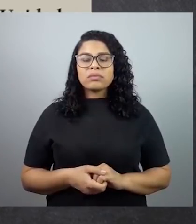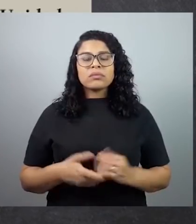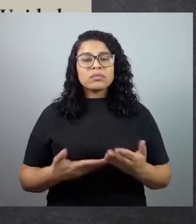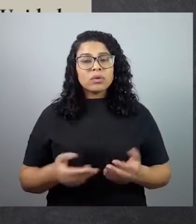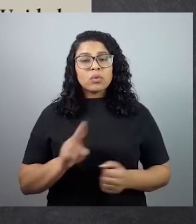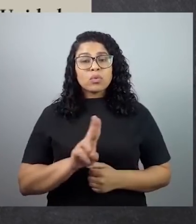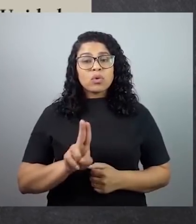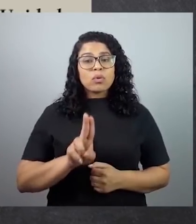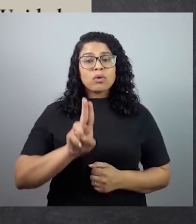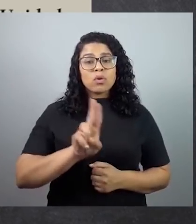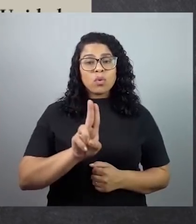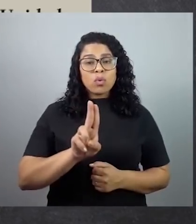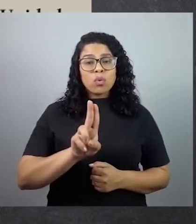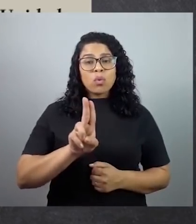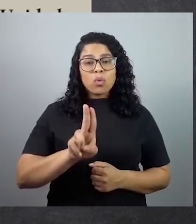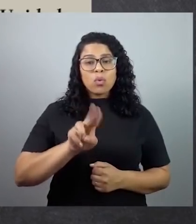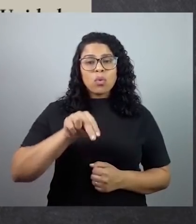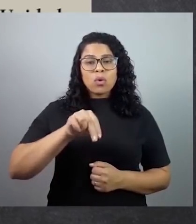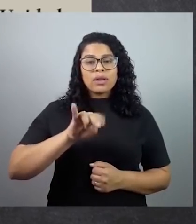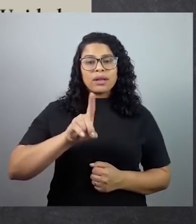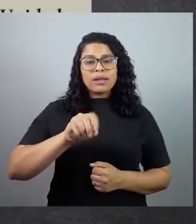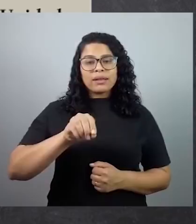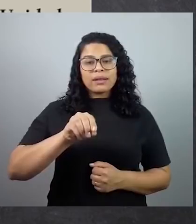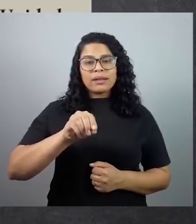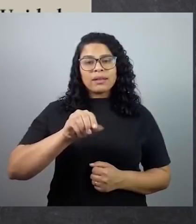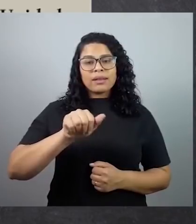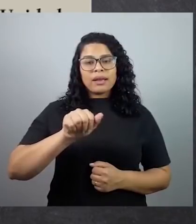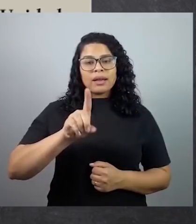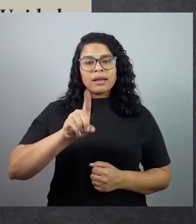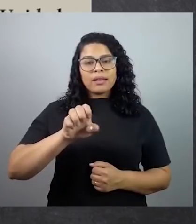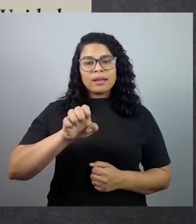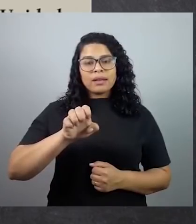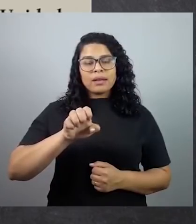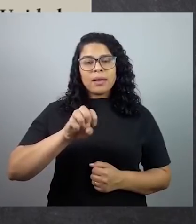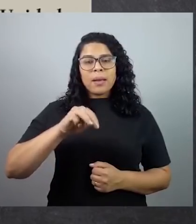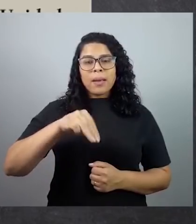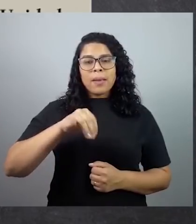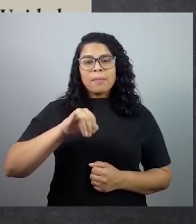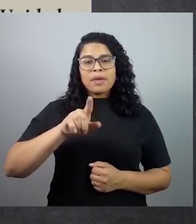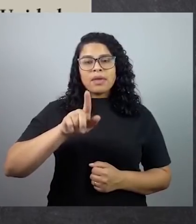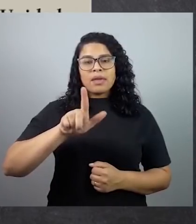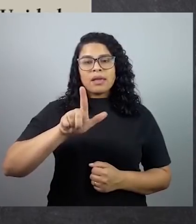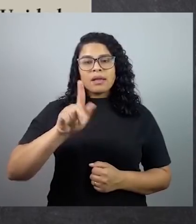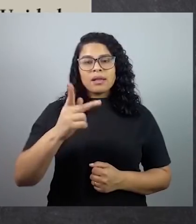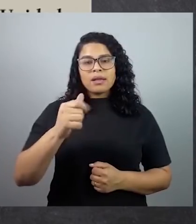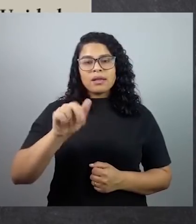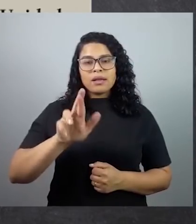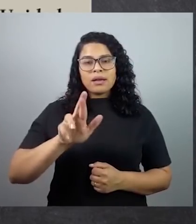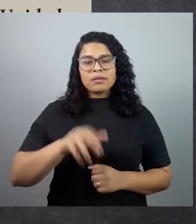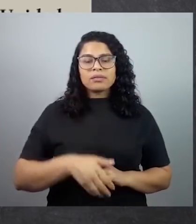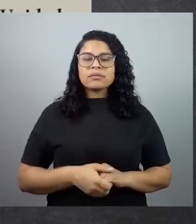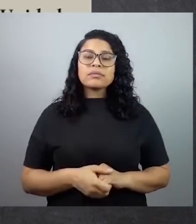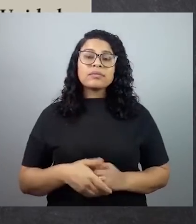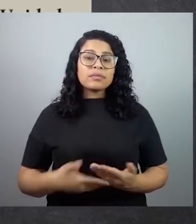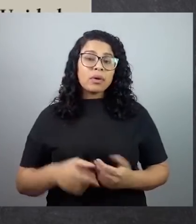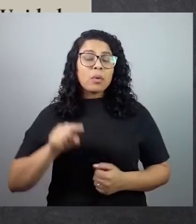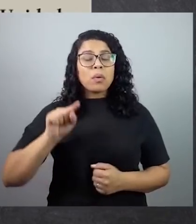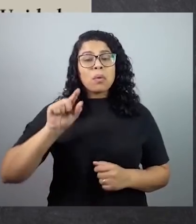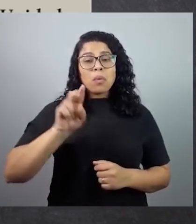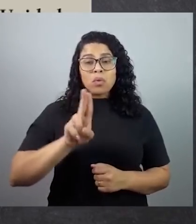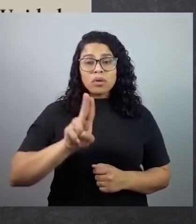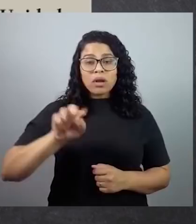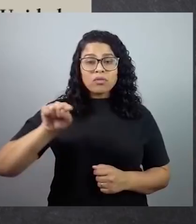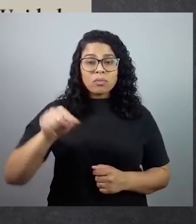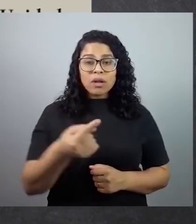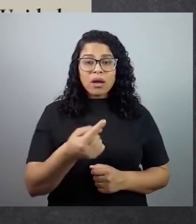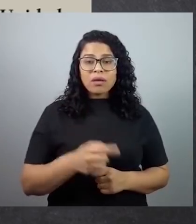milhar. Aqui é a mesma coisa, nós estamos na ordem das dezenas, mas da classe dos milhares, portanto,